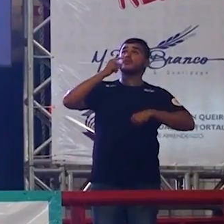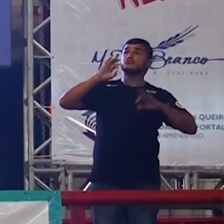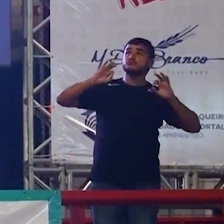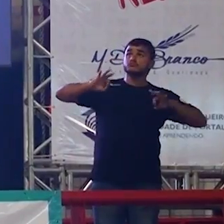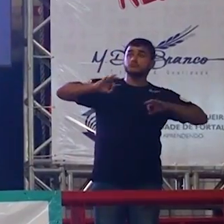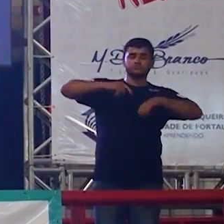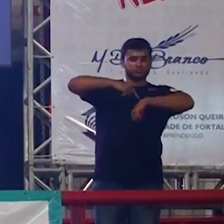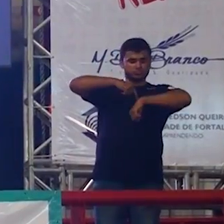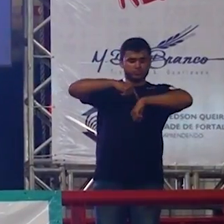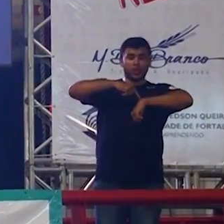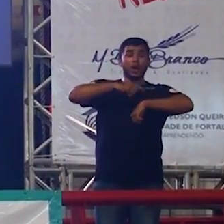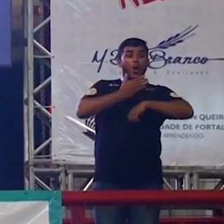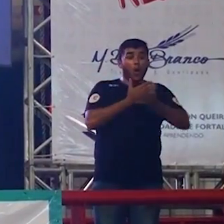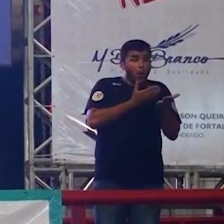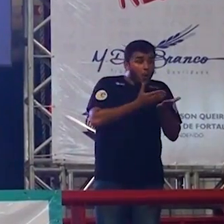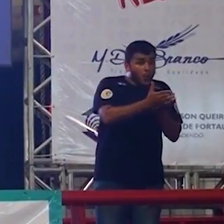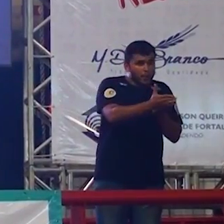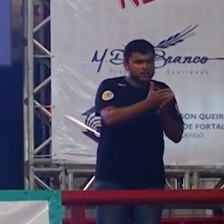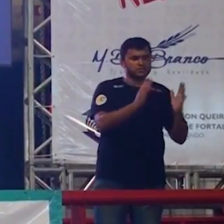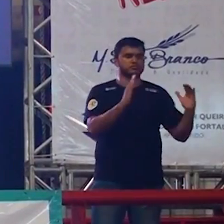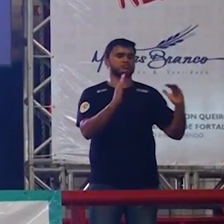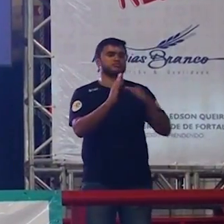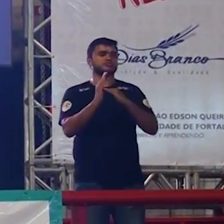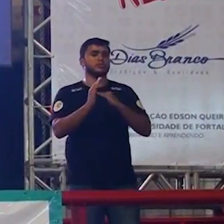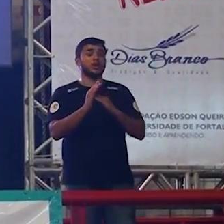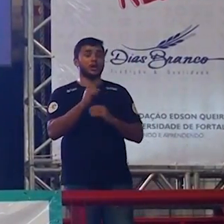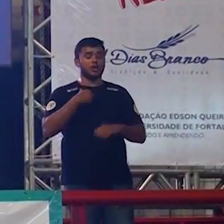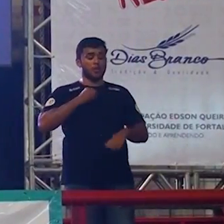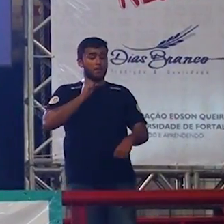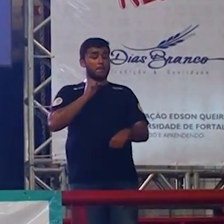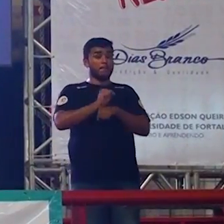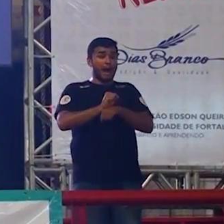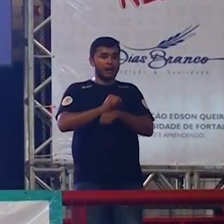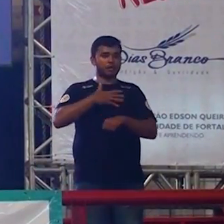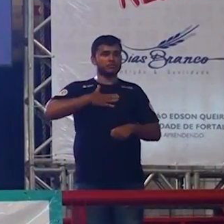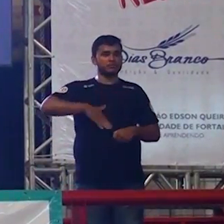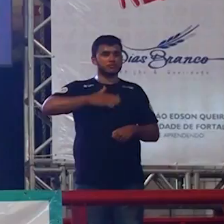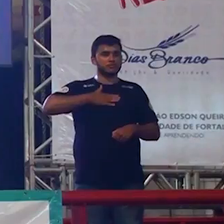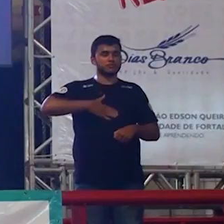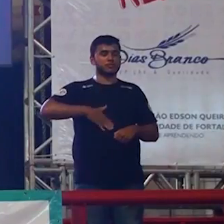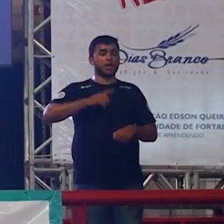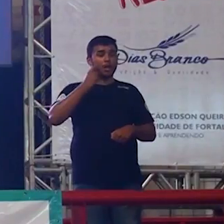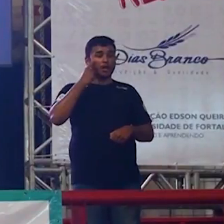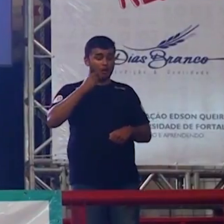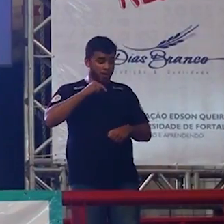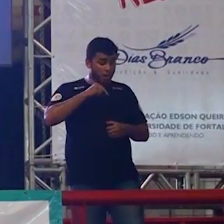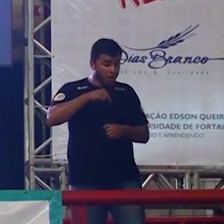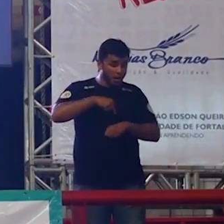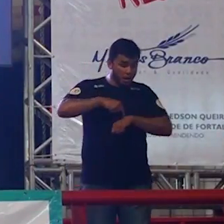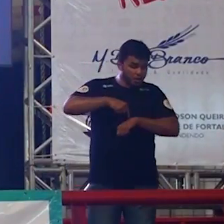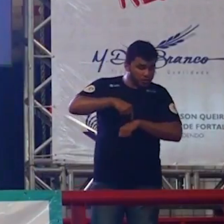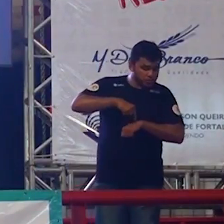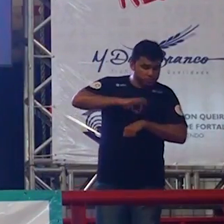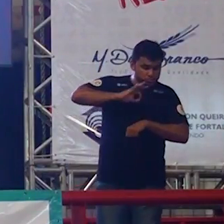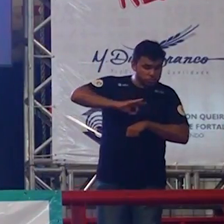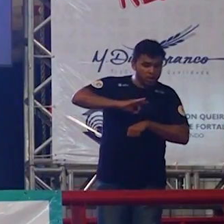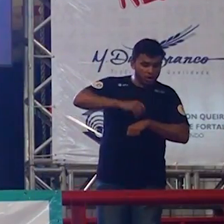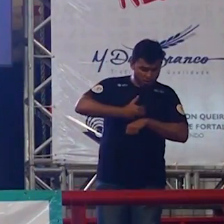ver o cronômetro, e cada vez que você parar, você anota efetivamente quanto tempo você